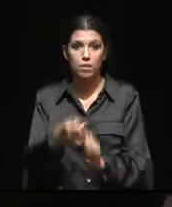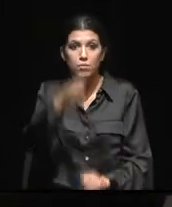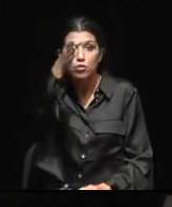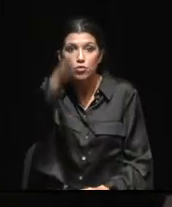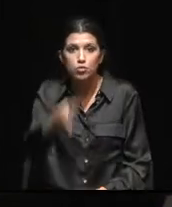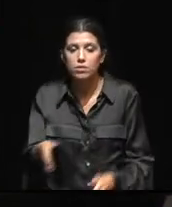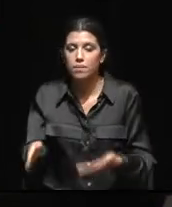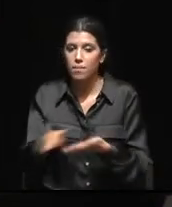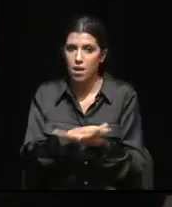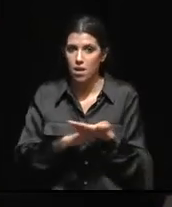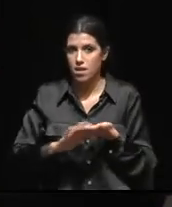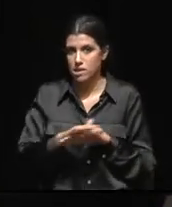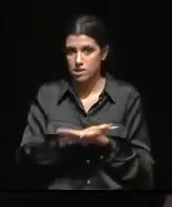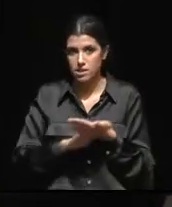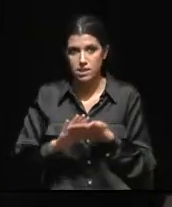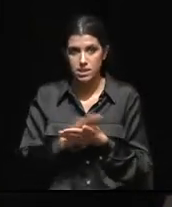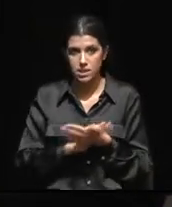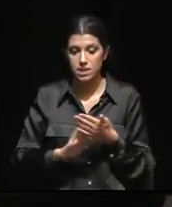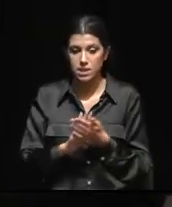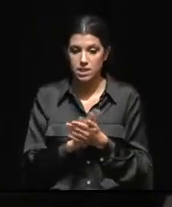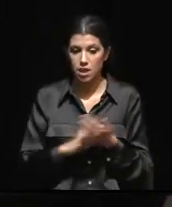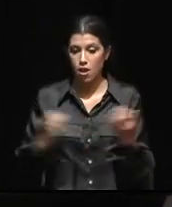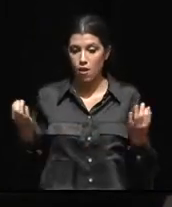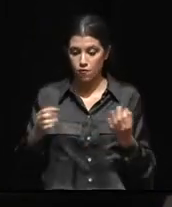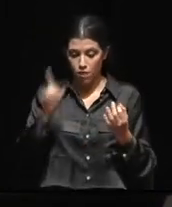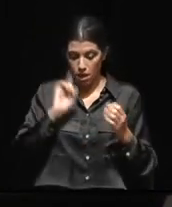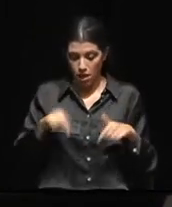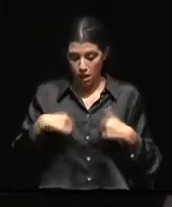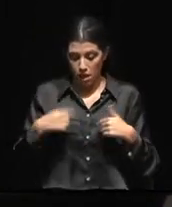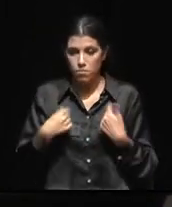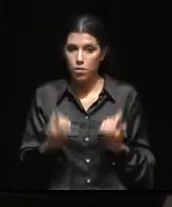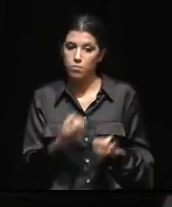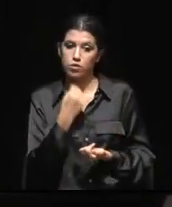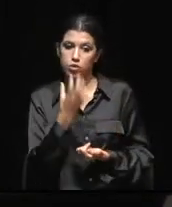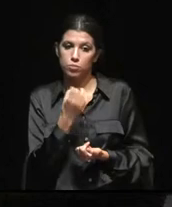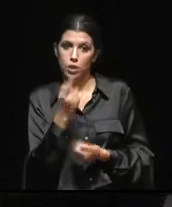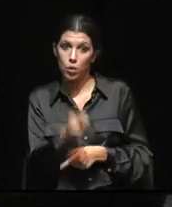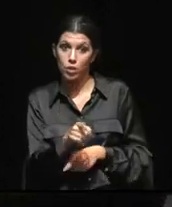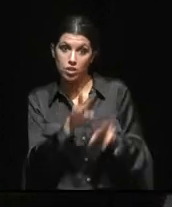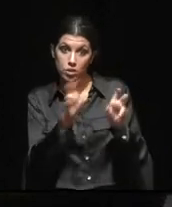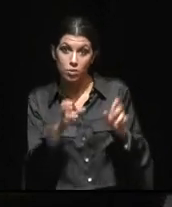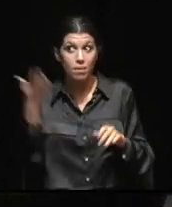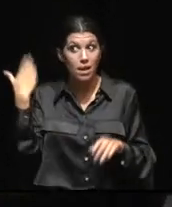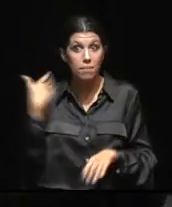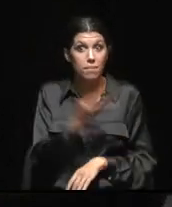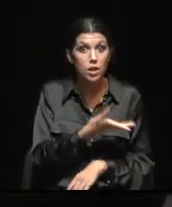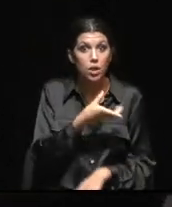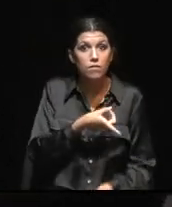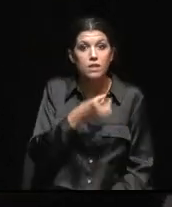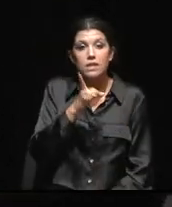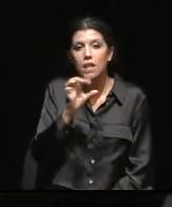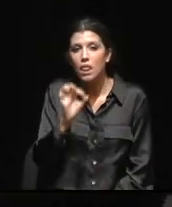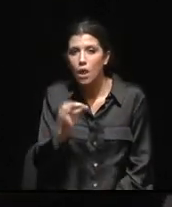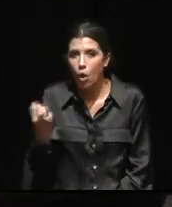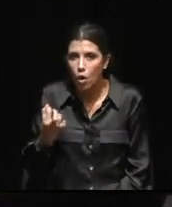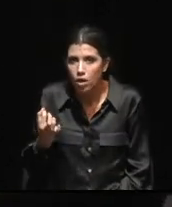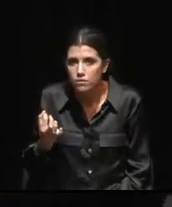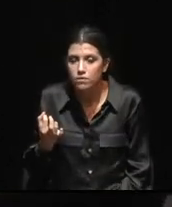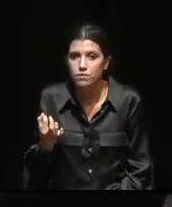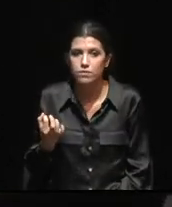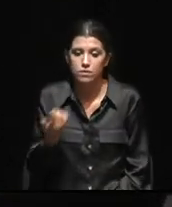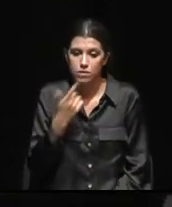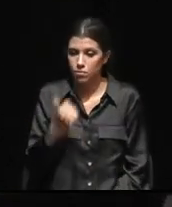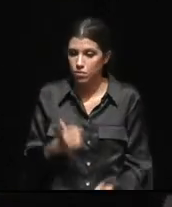Justiça básica e portanto foi assim que ela definiu este assunto mas estvamos em 1968 nós não